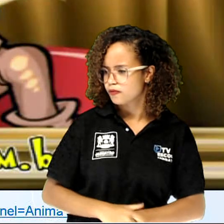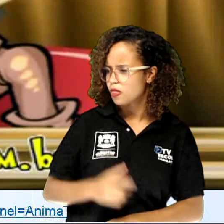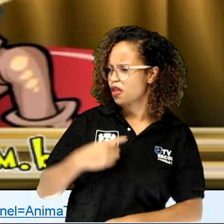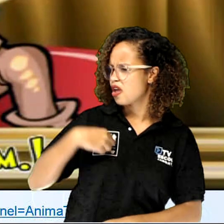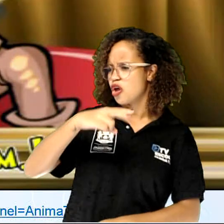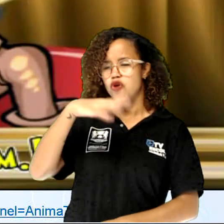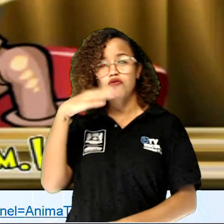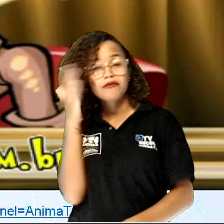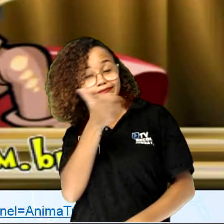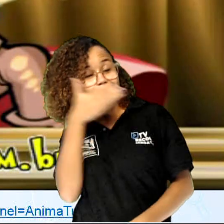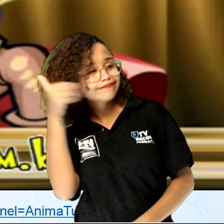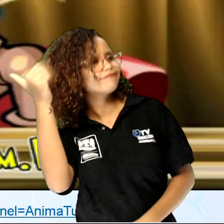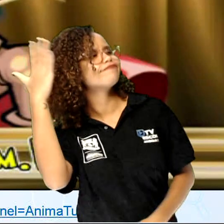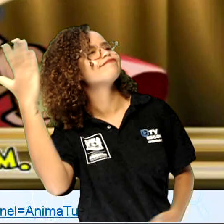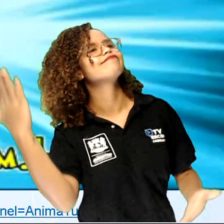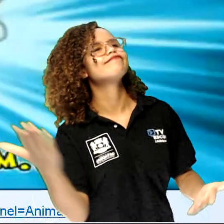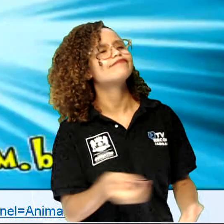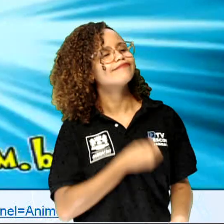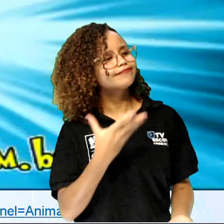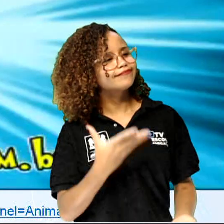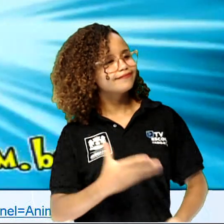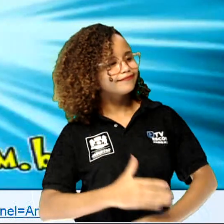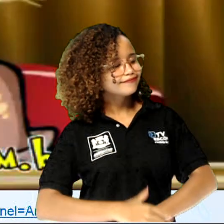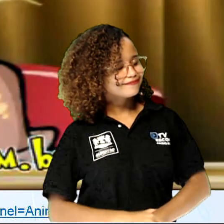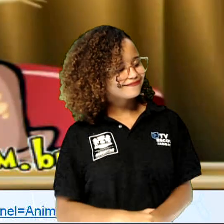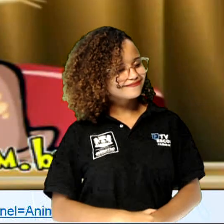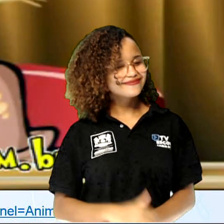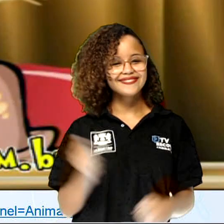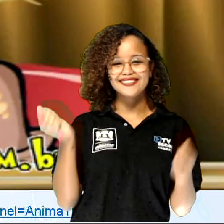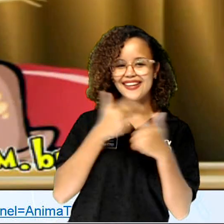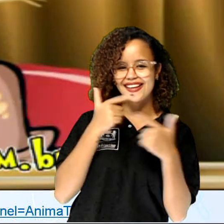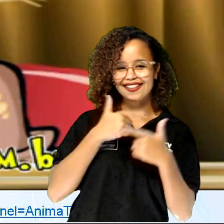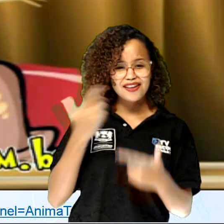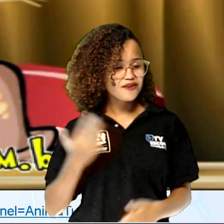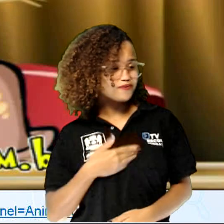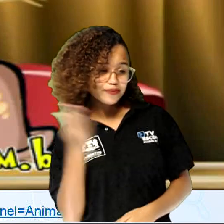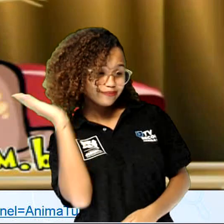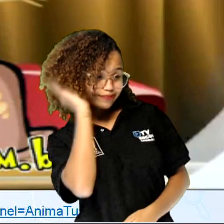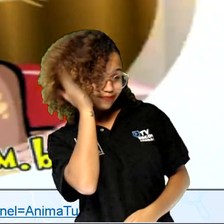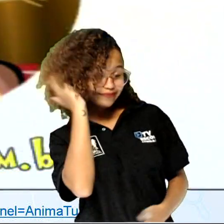me senti tão bem na minha vida, homem." Eu não sou besta.